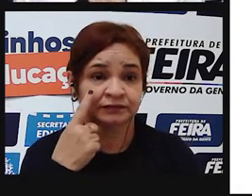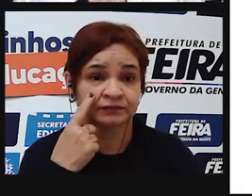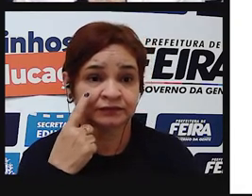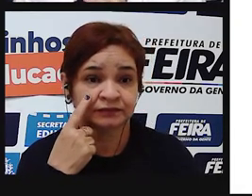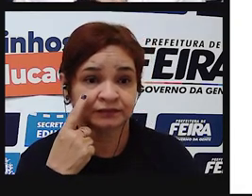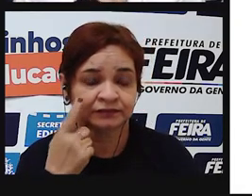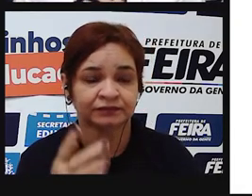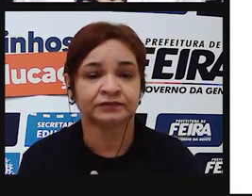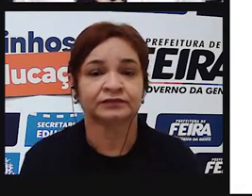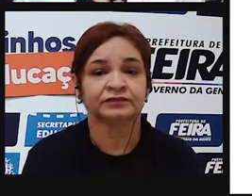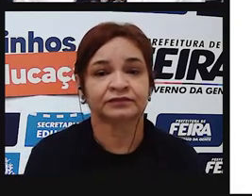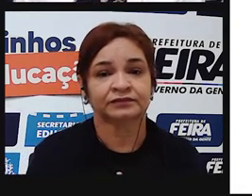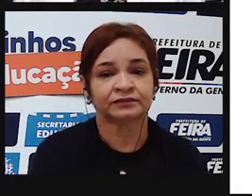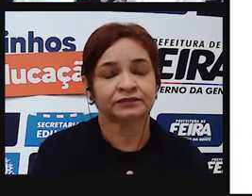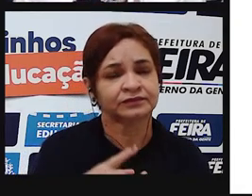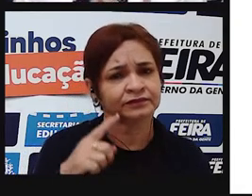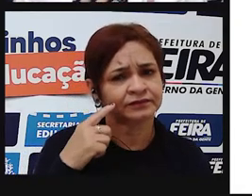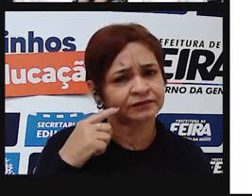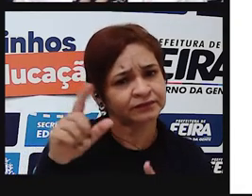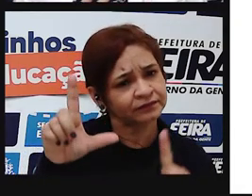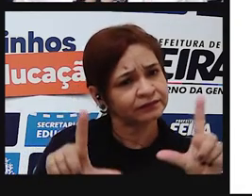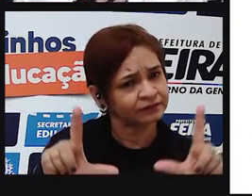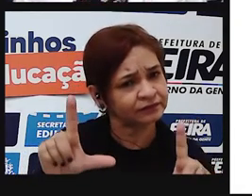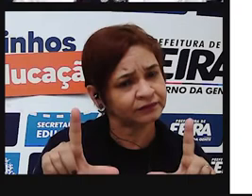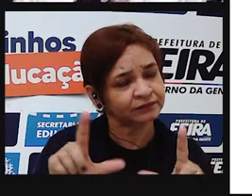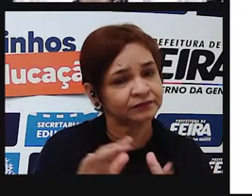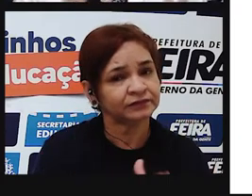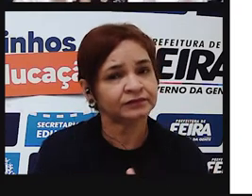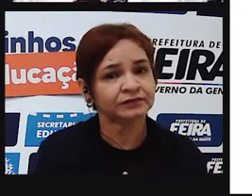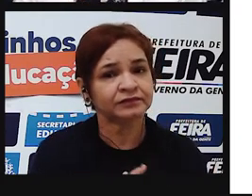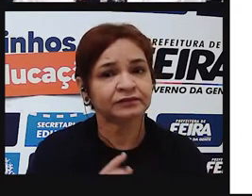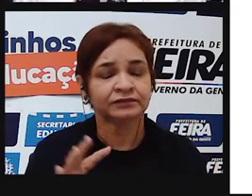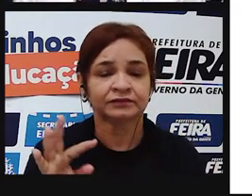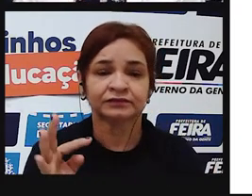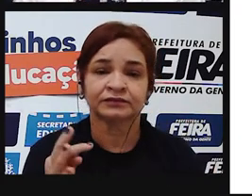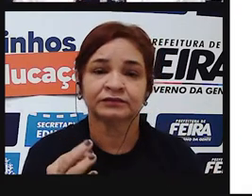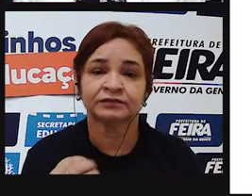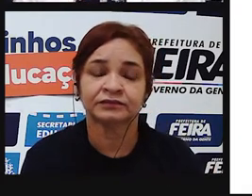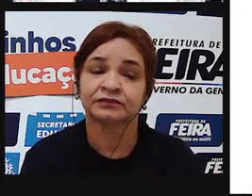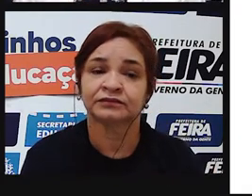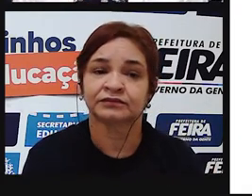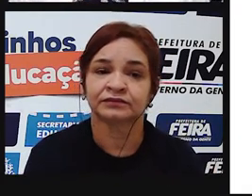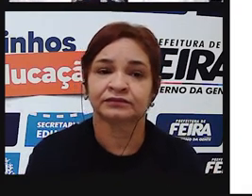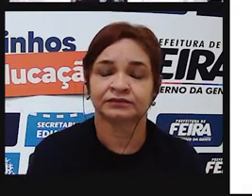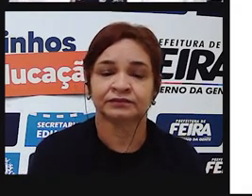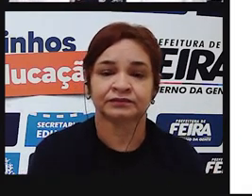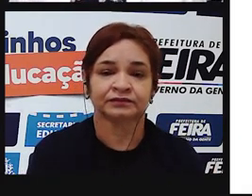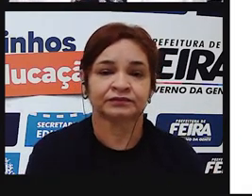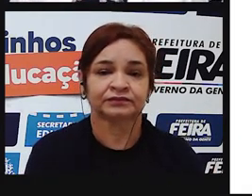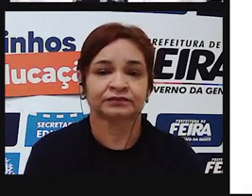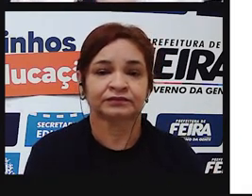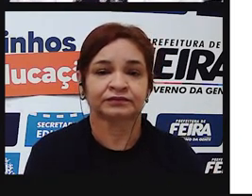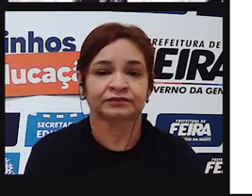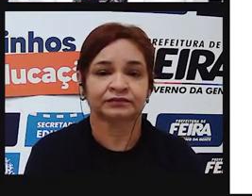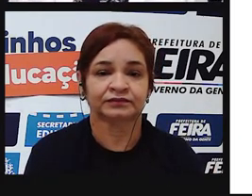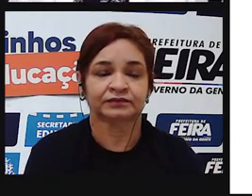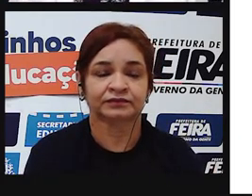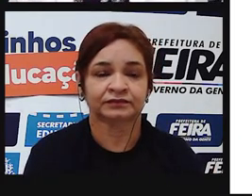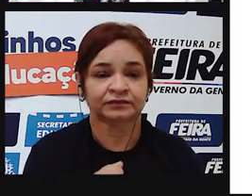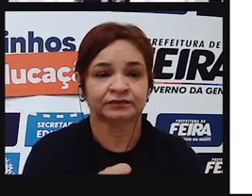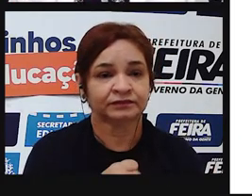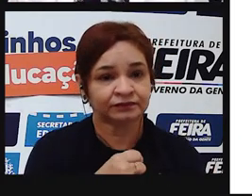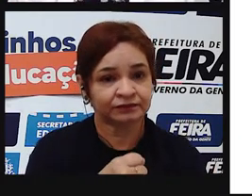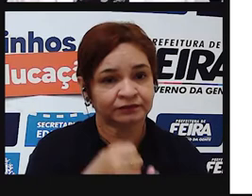bem, nessas imagens, todo o elemento dessas paisagens. E eu vou